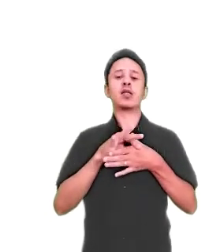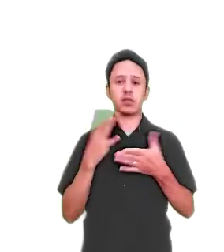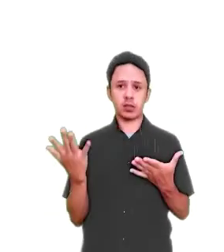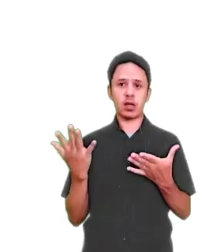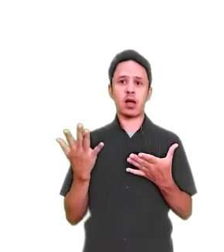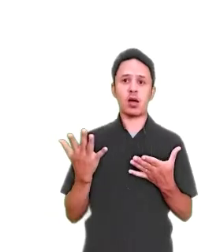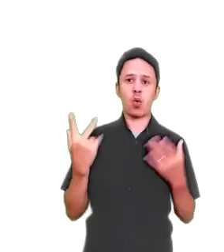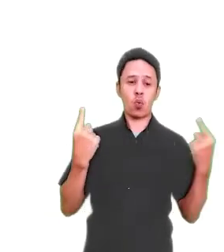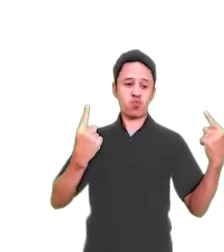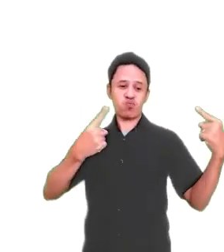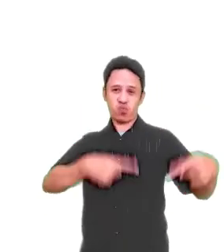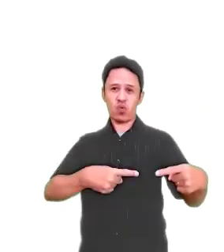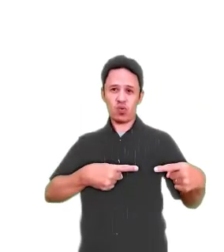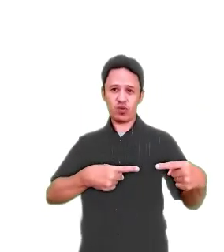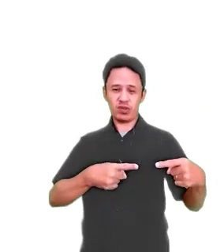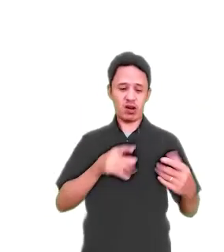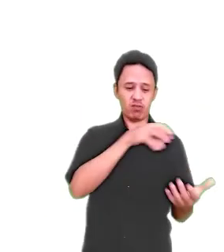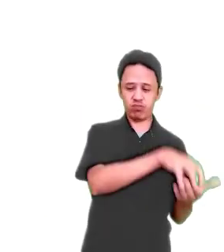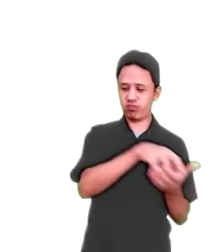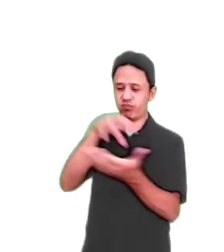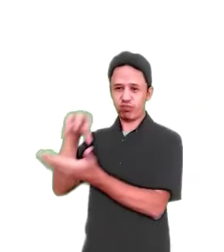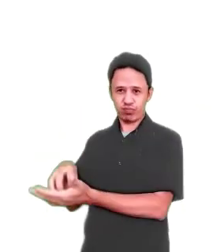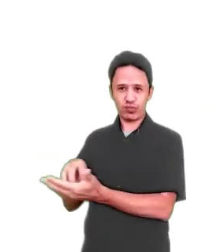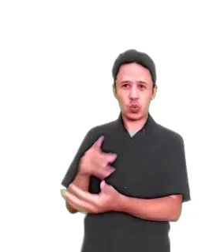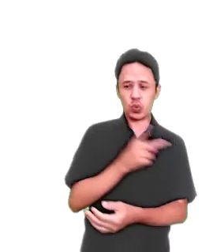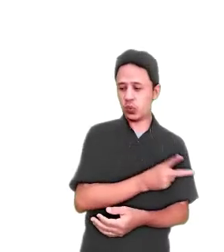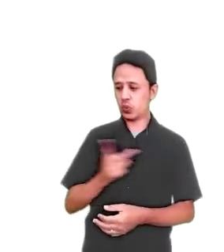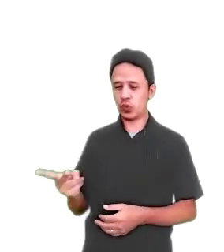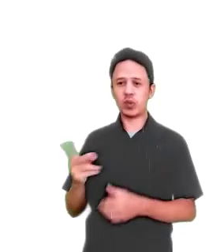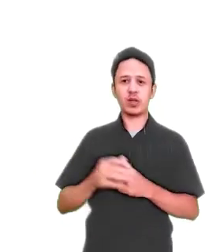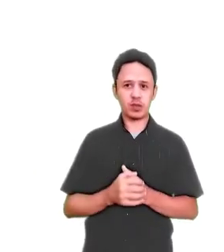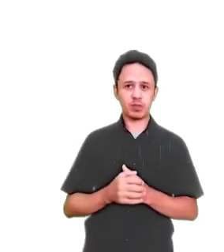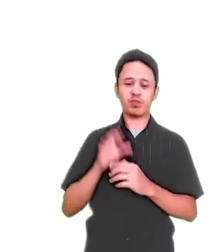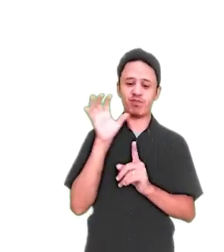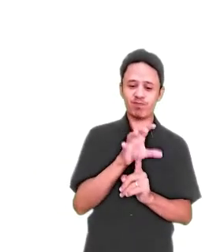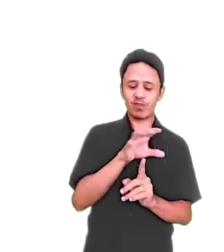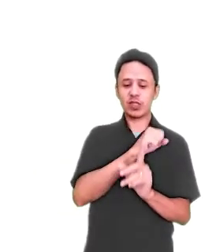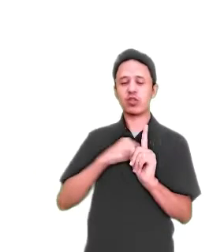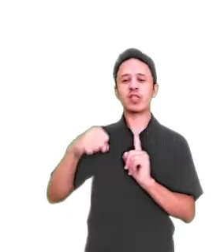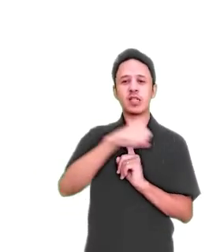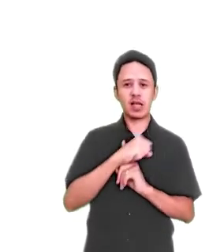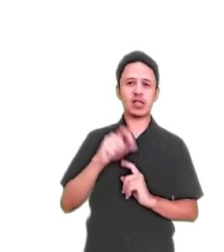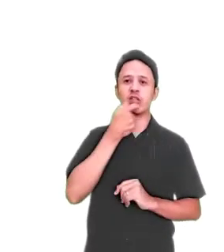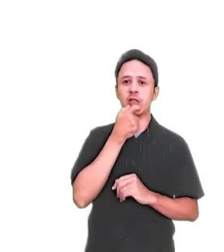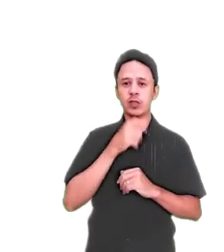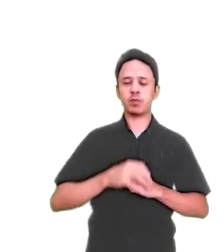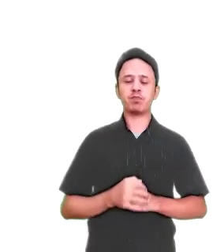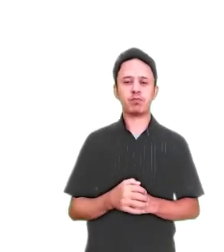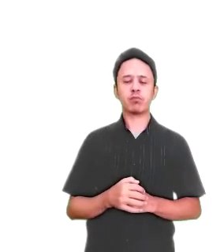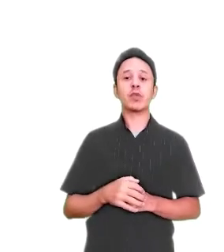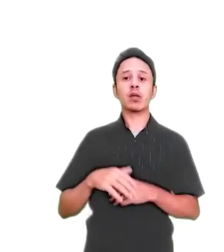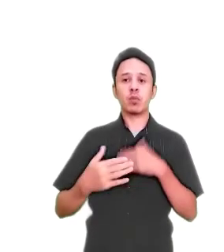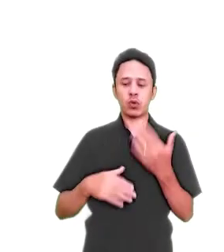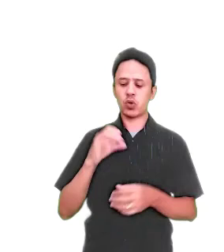os diggers e os levelers, justamente com aqueles setores que mais queriam transformações efetivas na sociedade inglesa. Em 1658, o